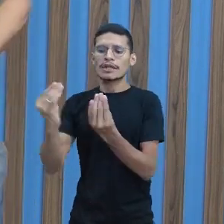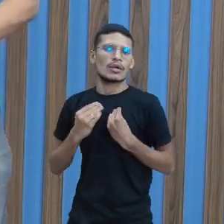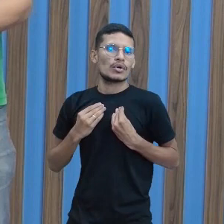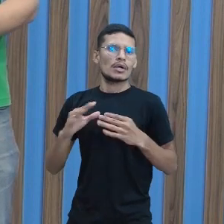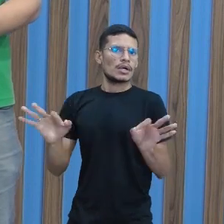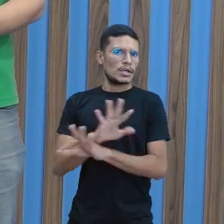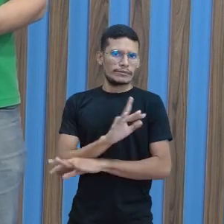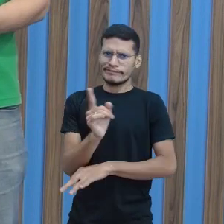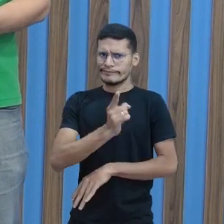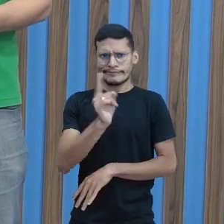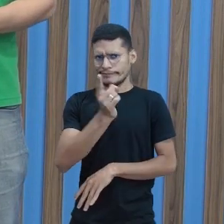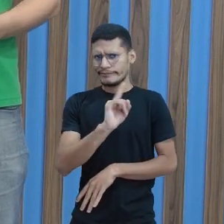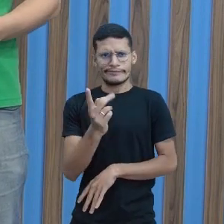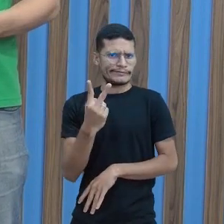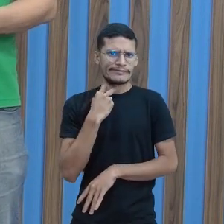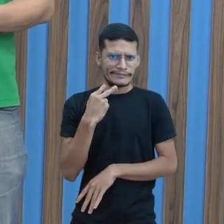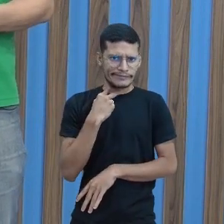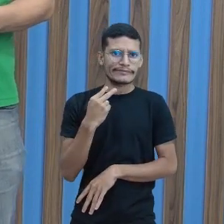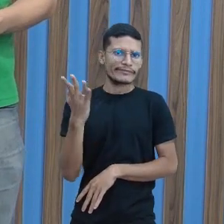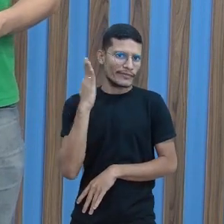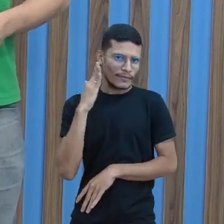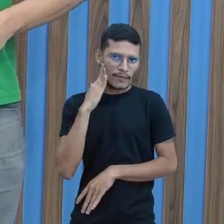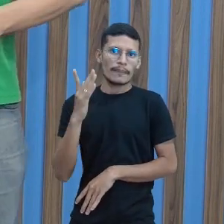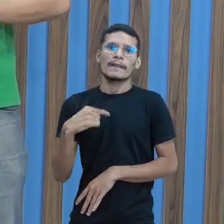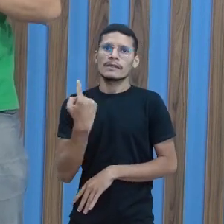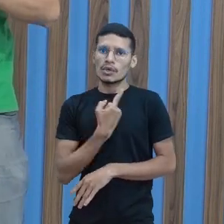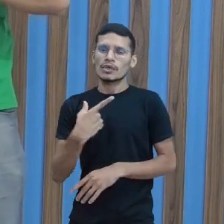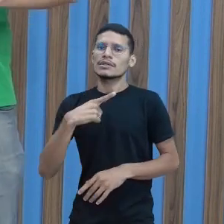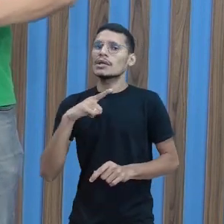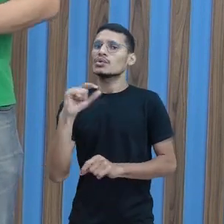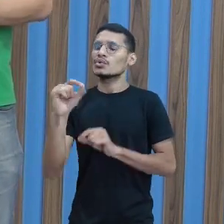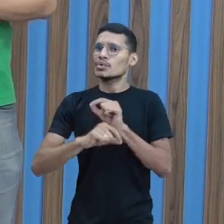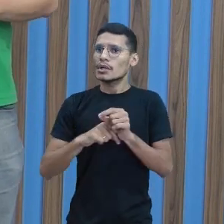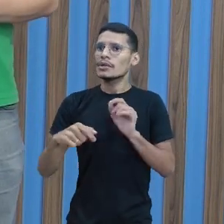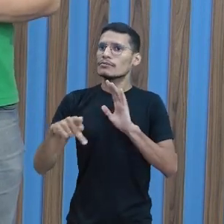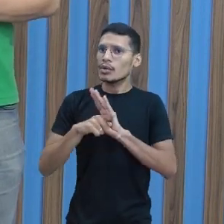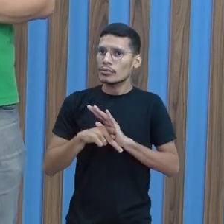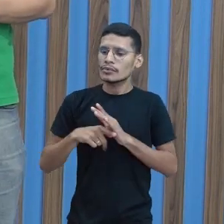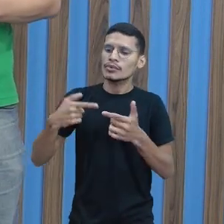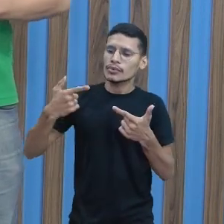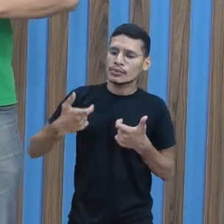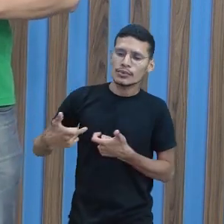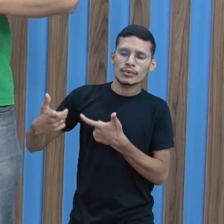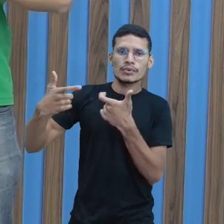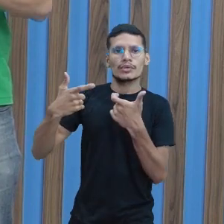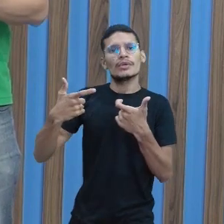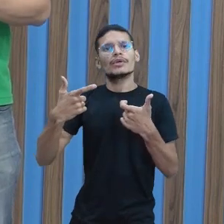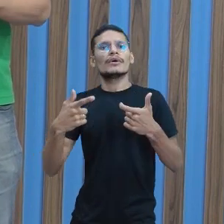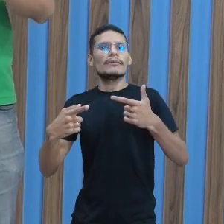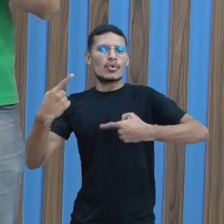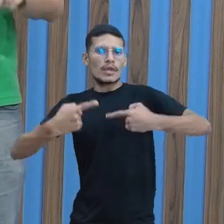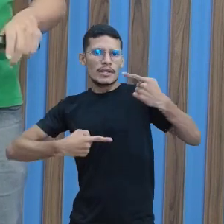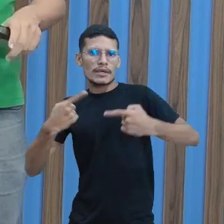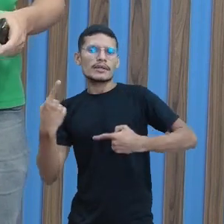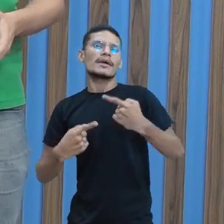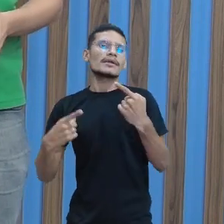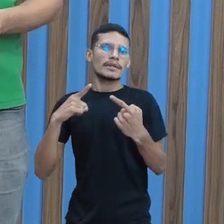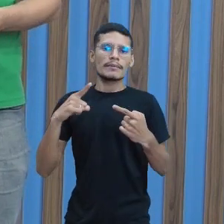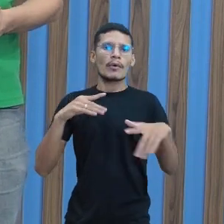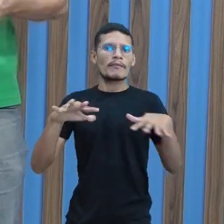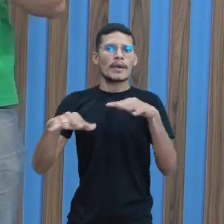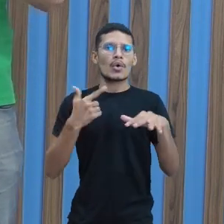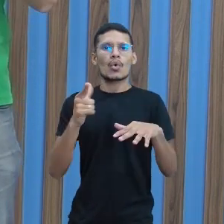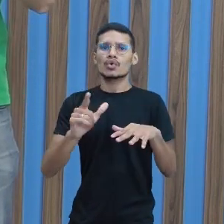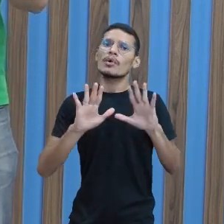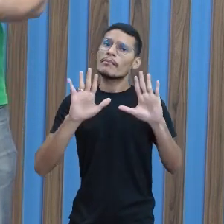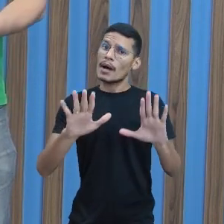e acabou. Não é bem isso, né? Então, a gente tem todo um processo de disputa política, outros envolvimentos para que se tornasse